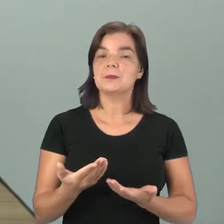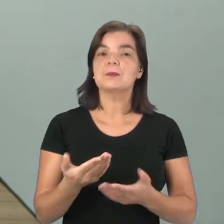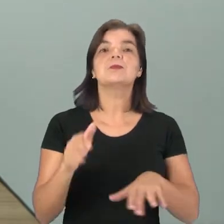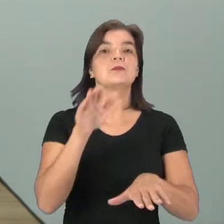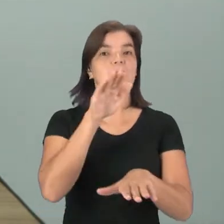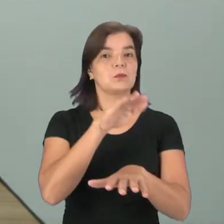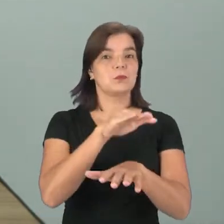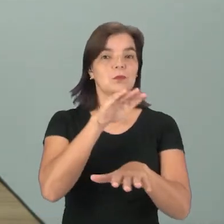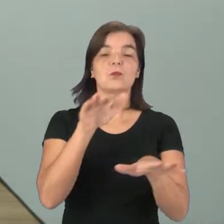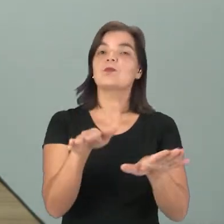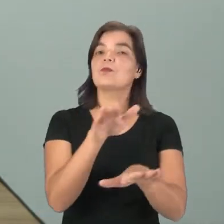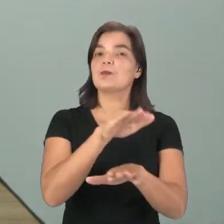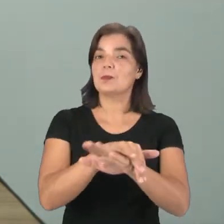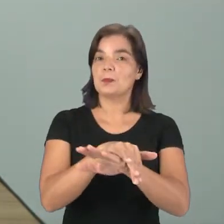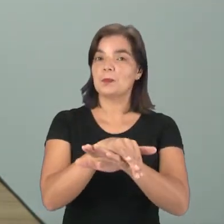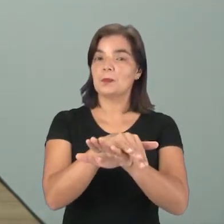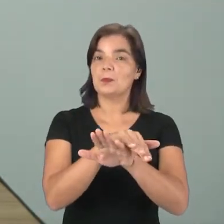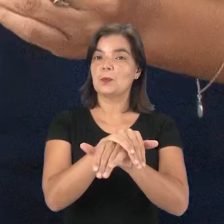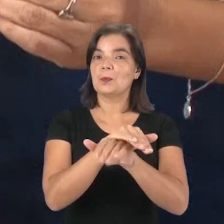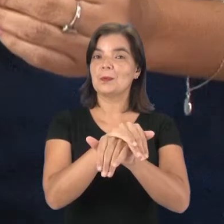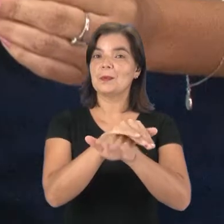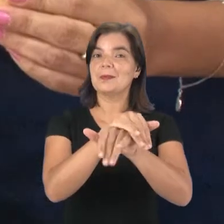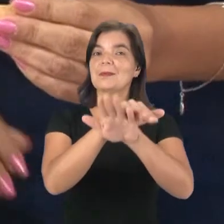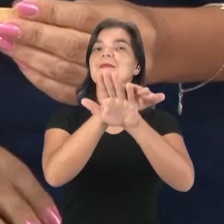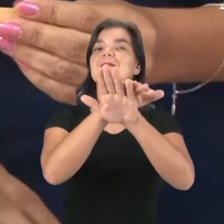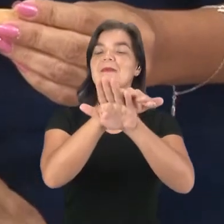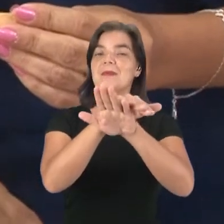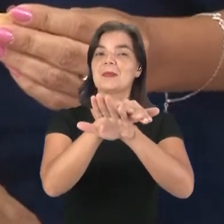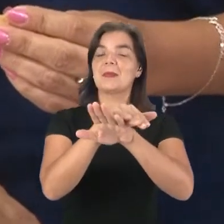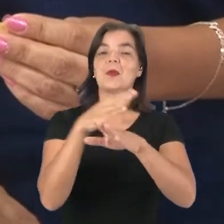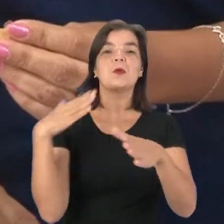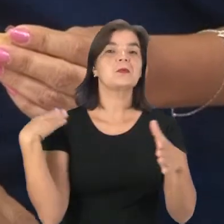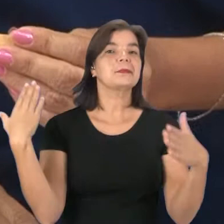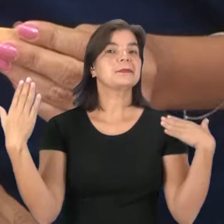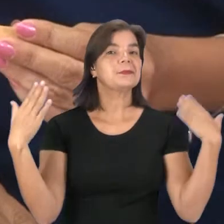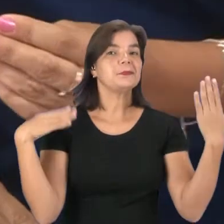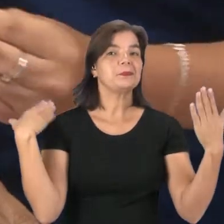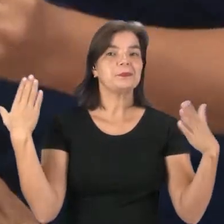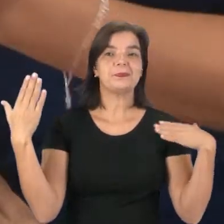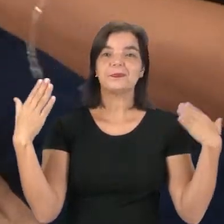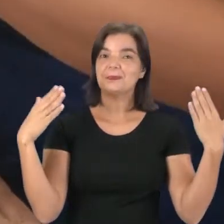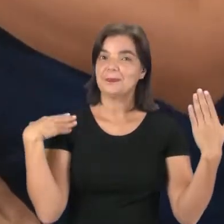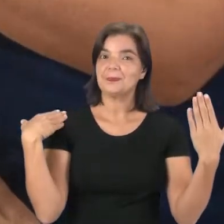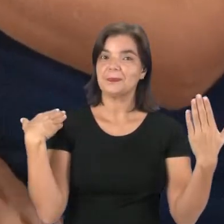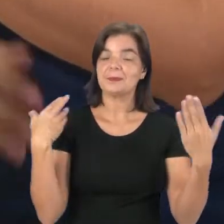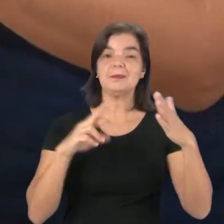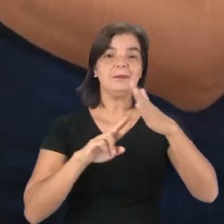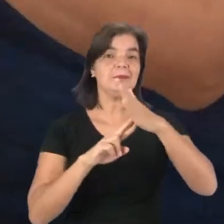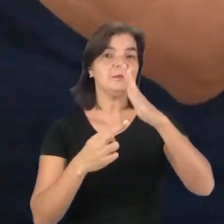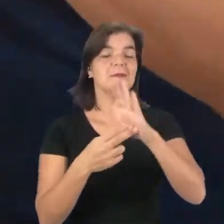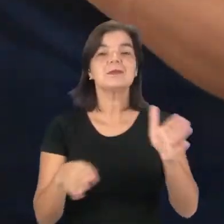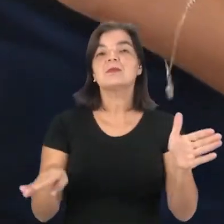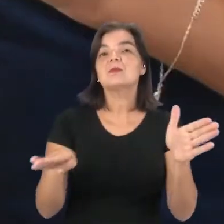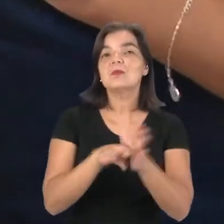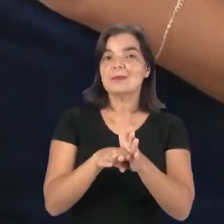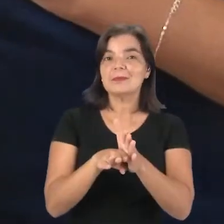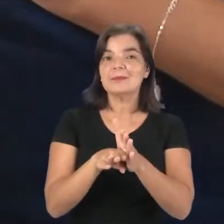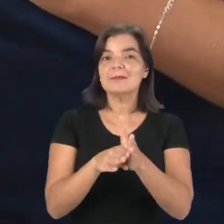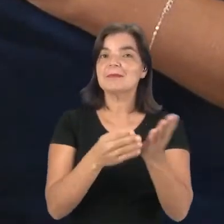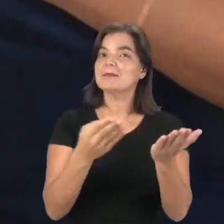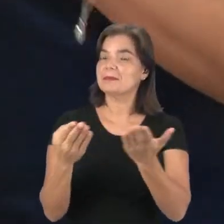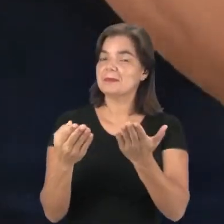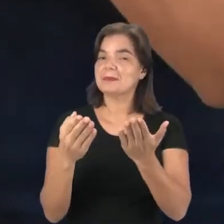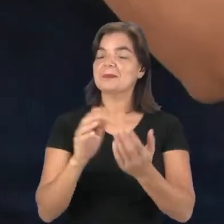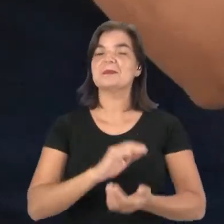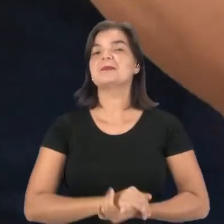Joaninha ela foi dar uma volta no parque e ela queria chegar aqui ó